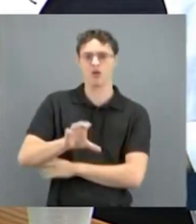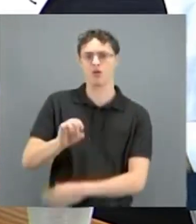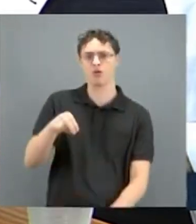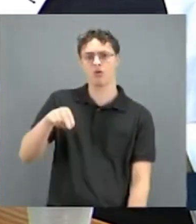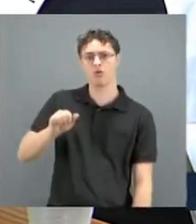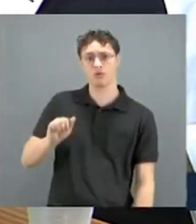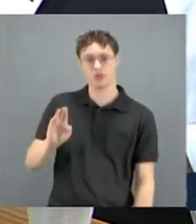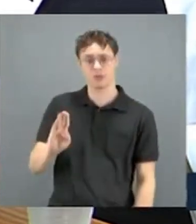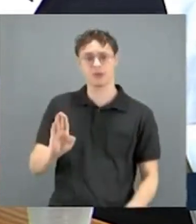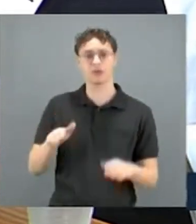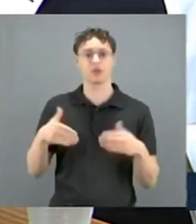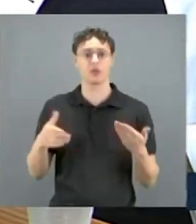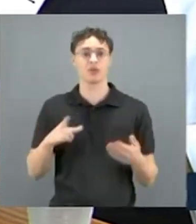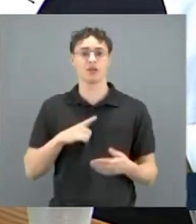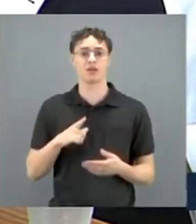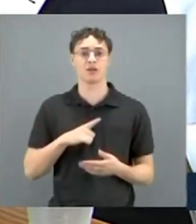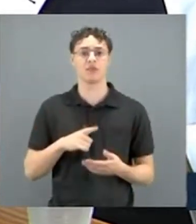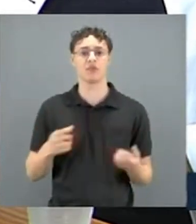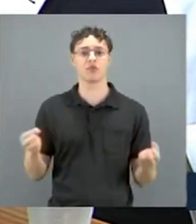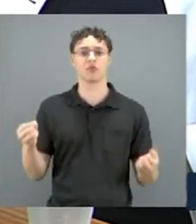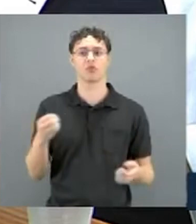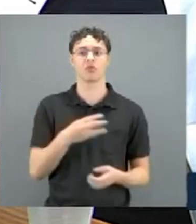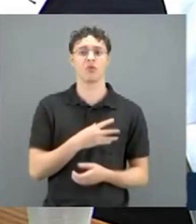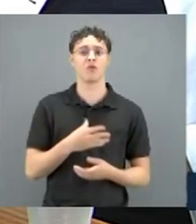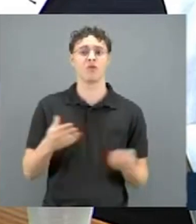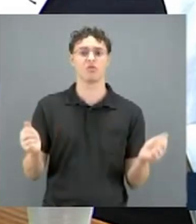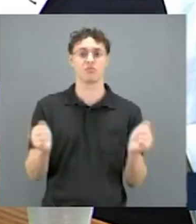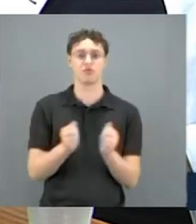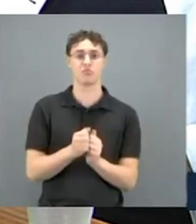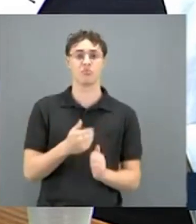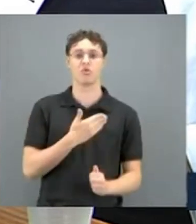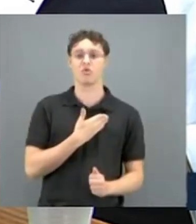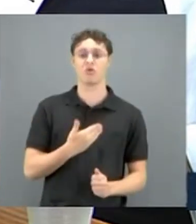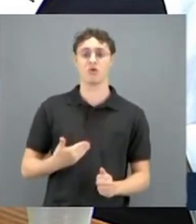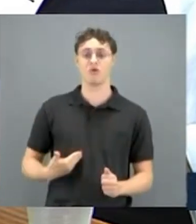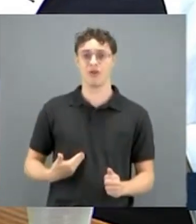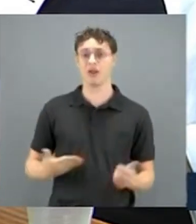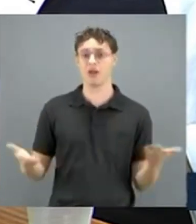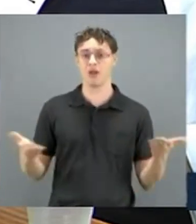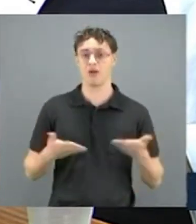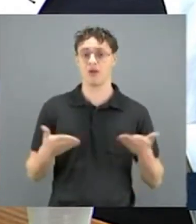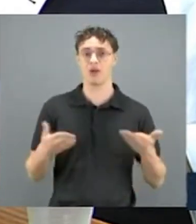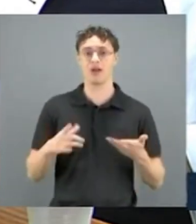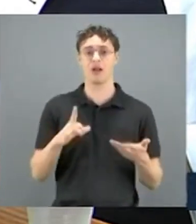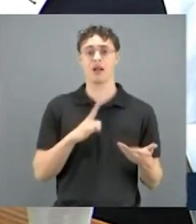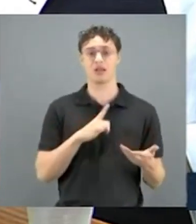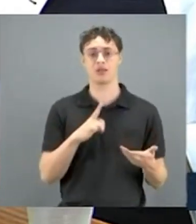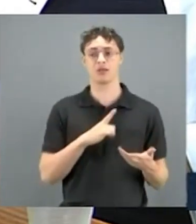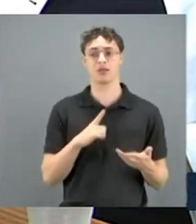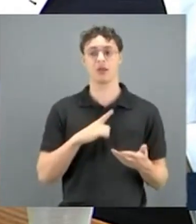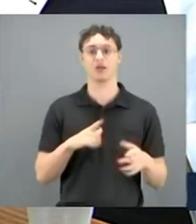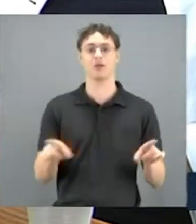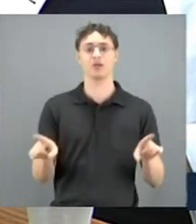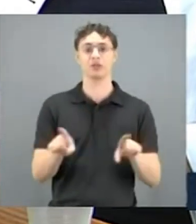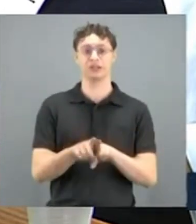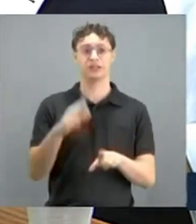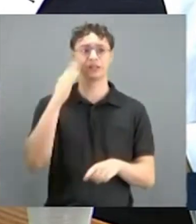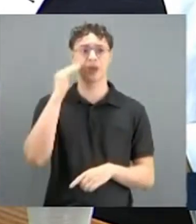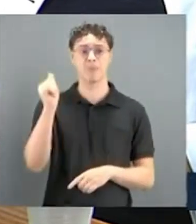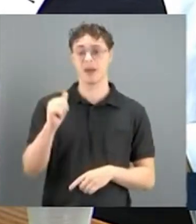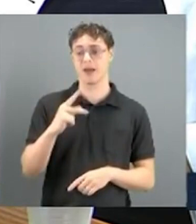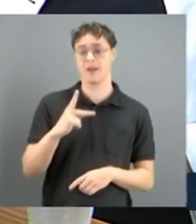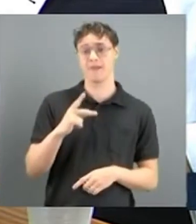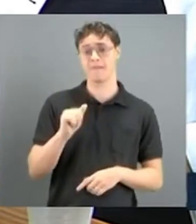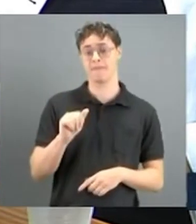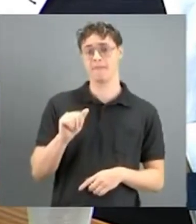nessa nova reestruturação que o novo governo fez esse departamento que se não me engano se chamava de pai